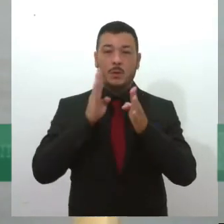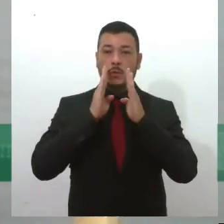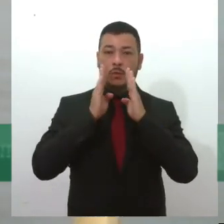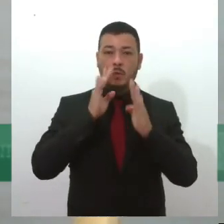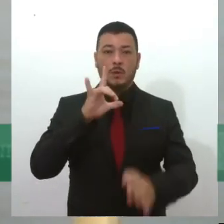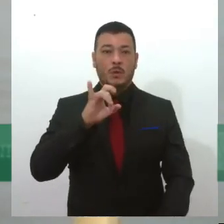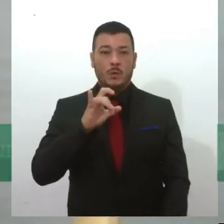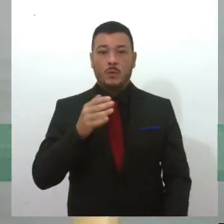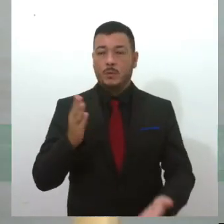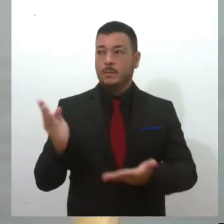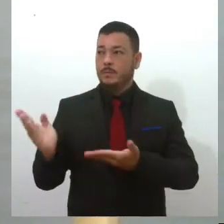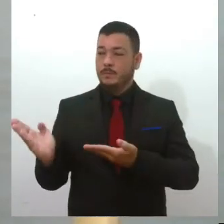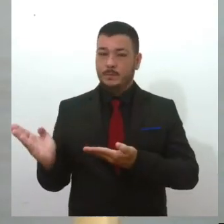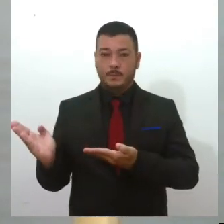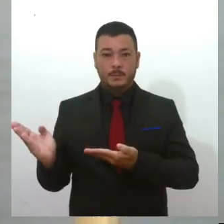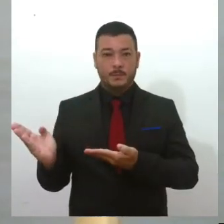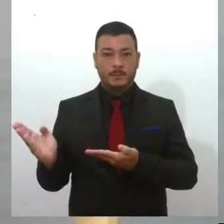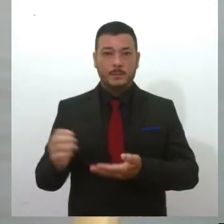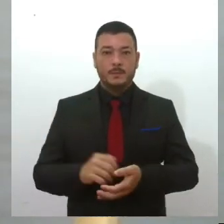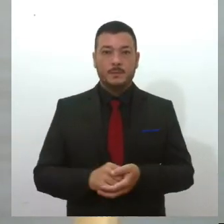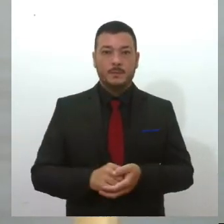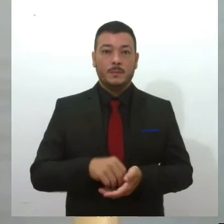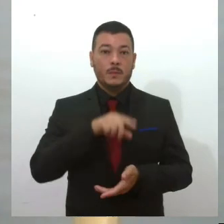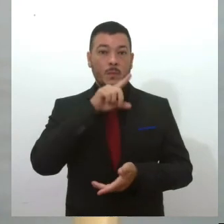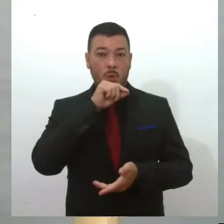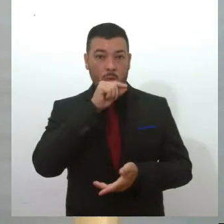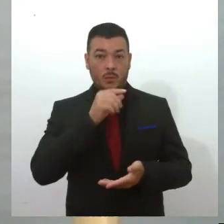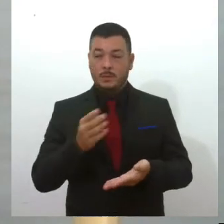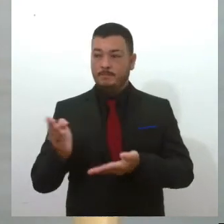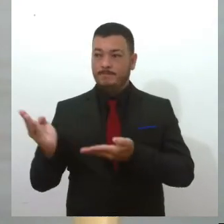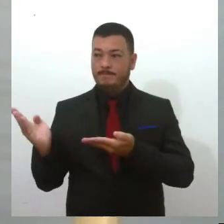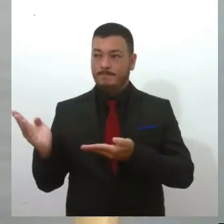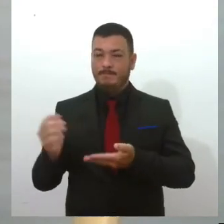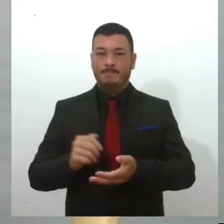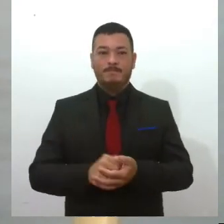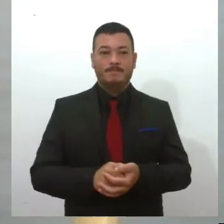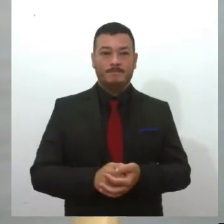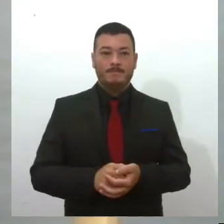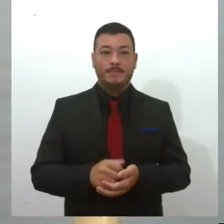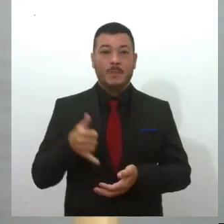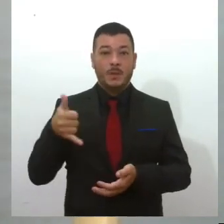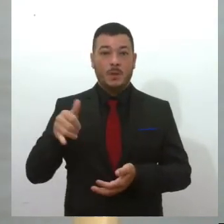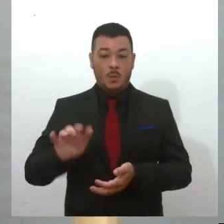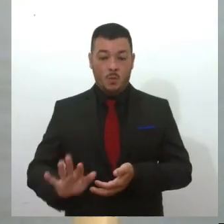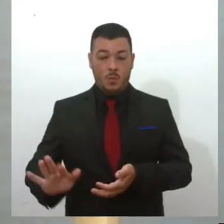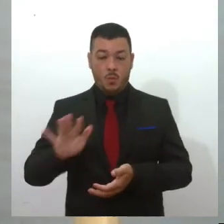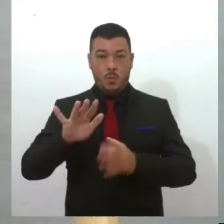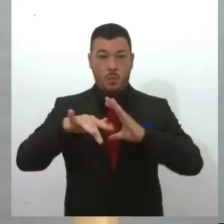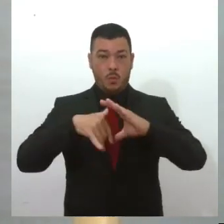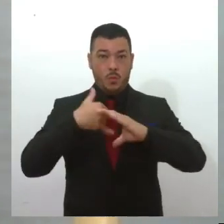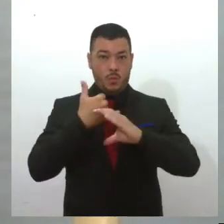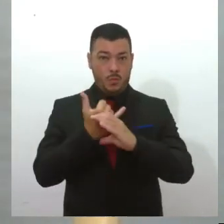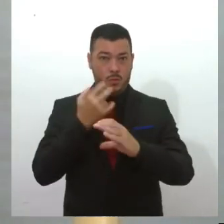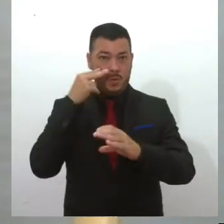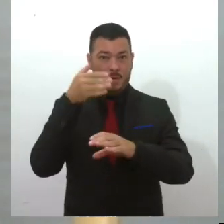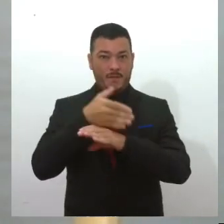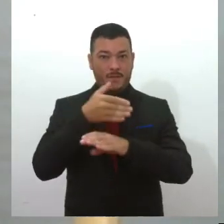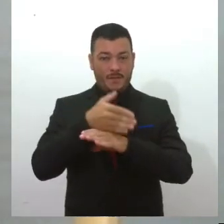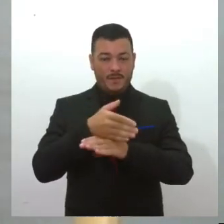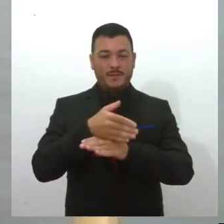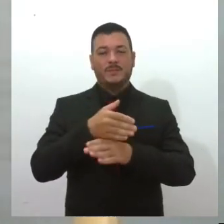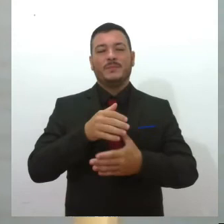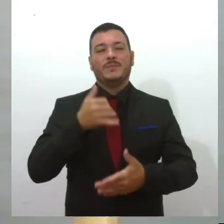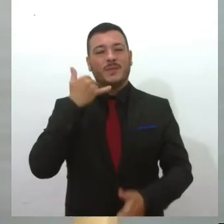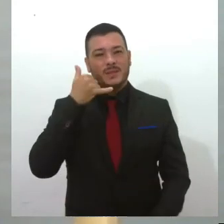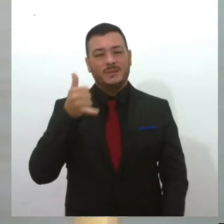Instagram é o @TVAlese5.2. No Twitter, @TVAlese. E para acessar no nosso canal do YouTube, é só